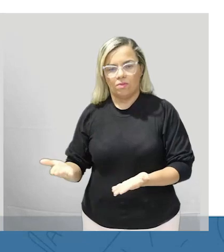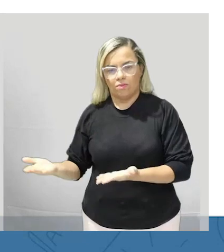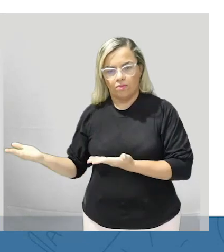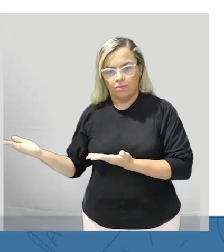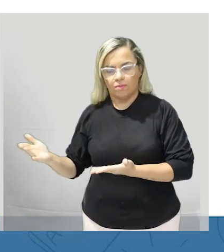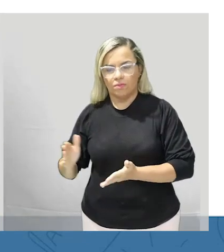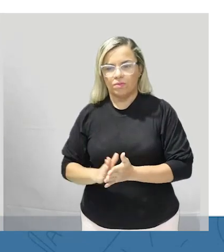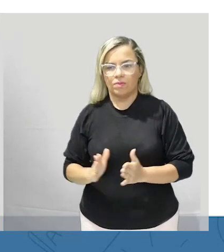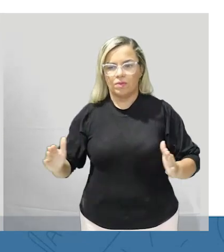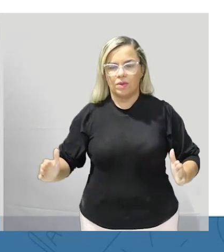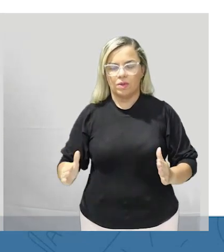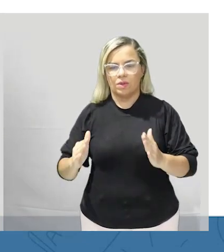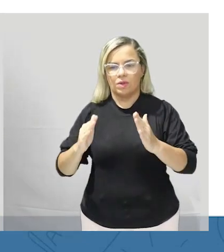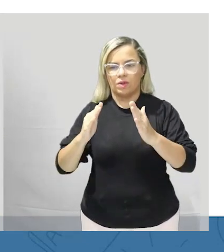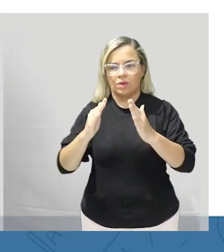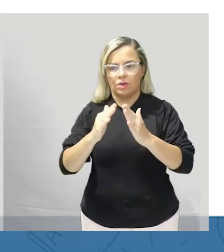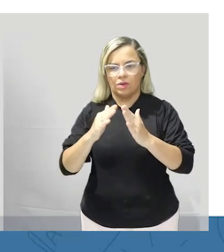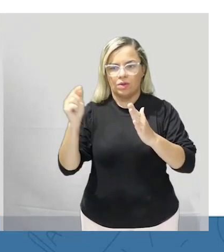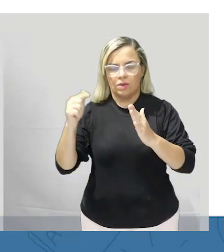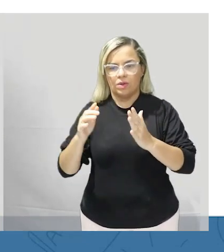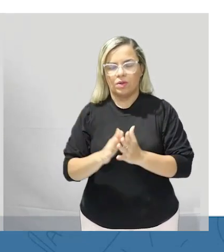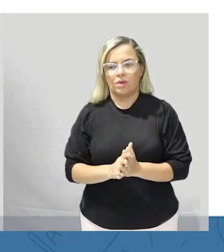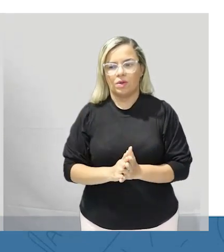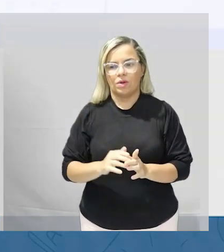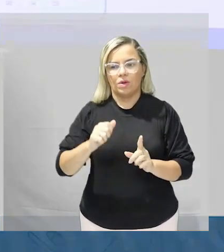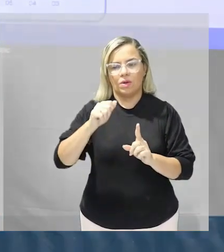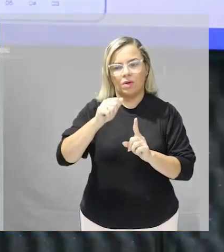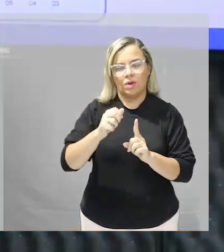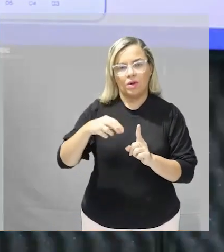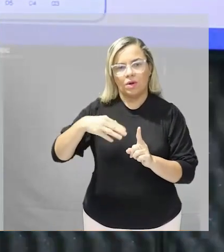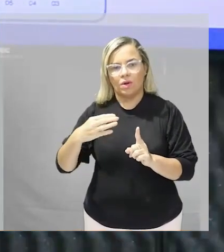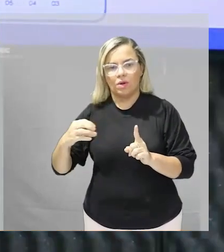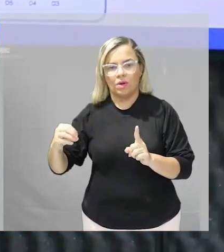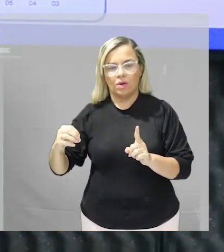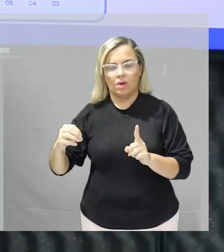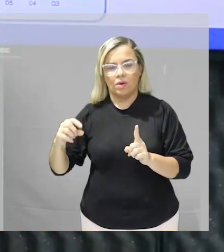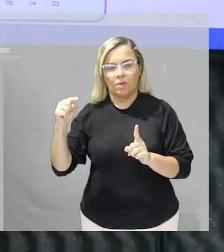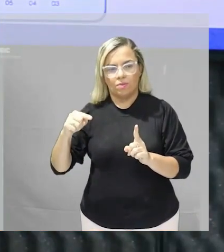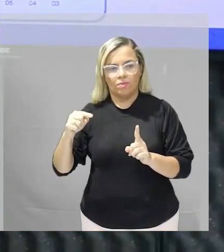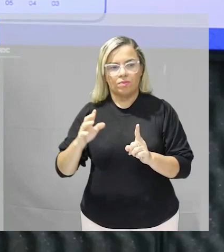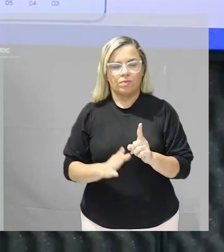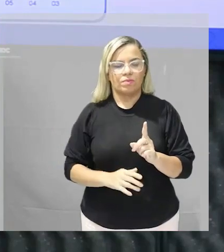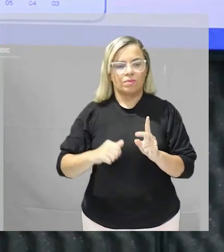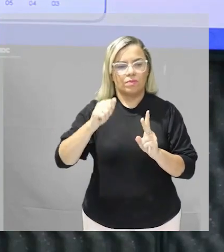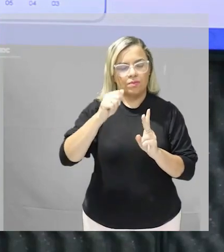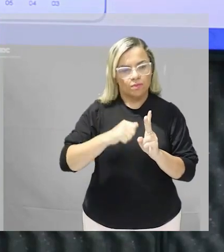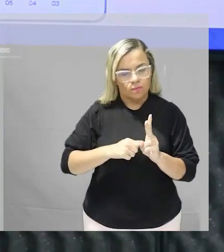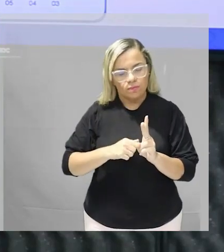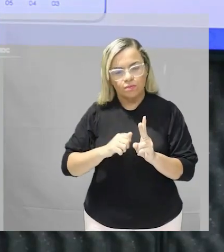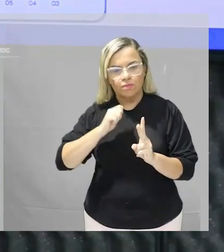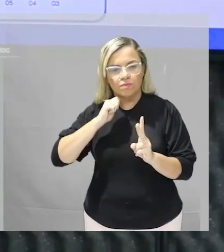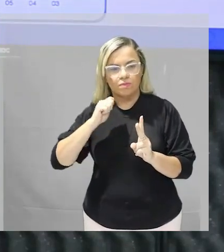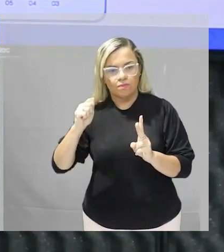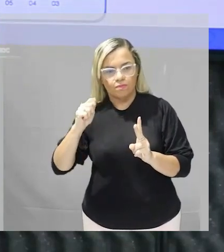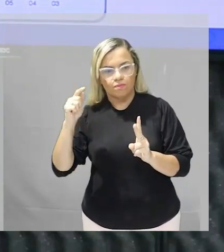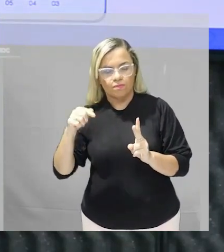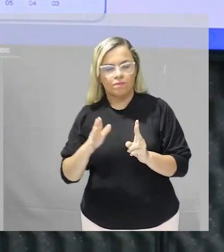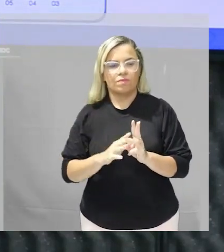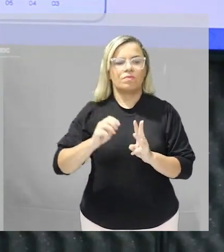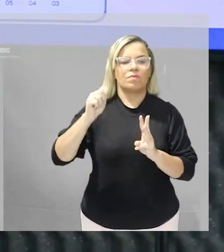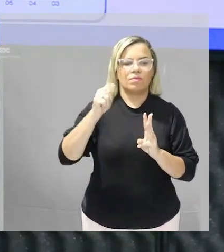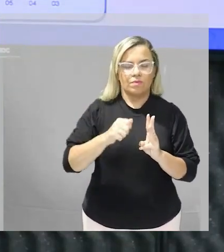quilowatt-hora de uma residência nos meses de Março que é o mês 3 Abril que é o mês 4